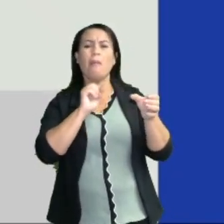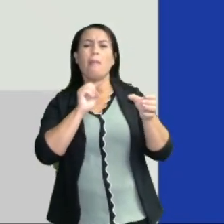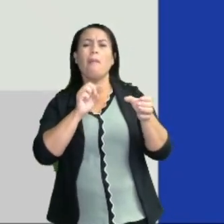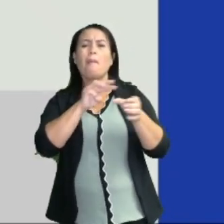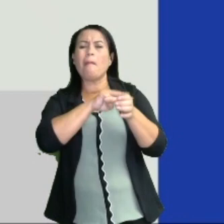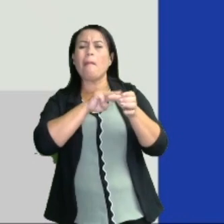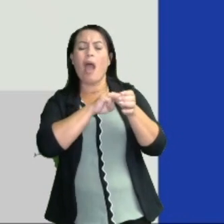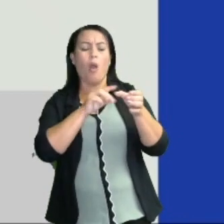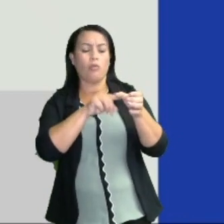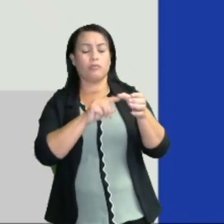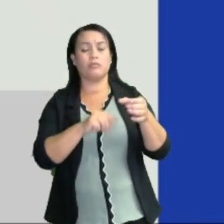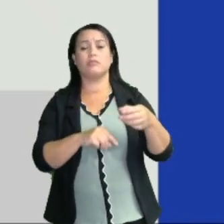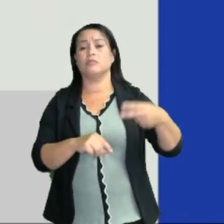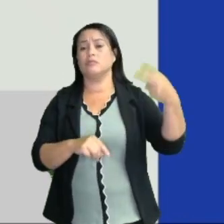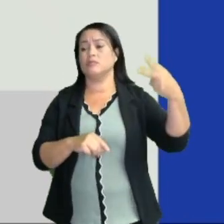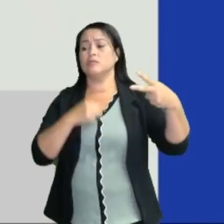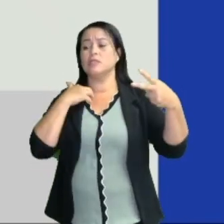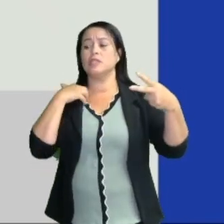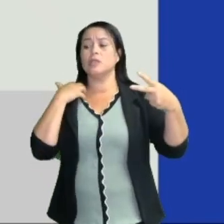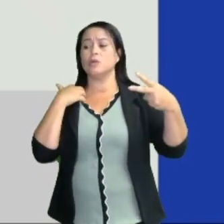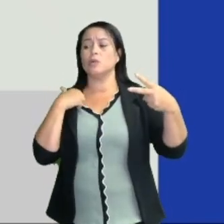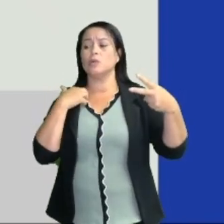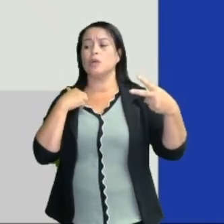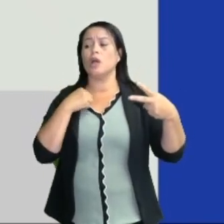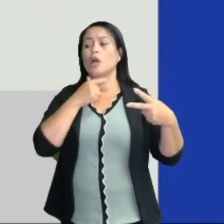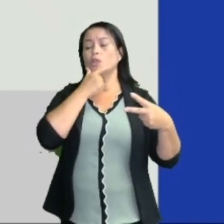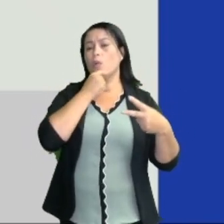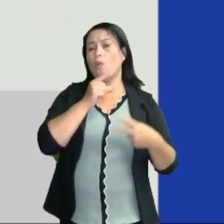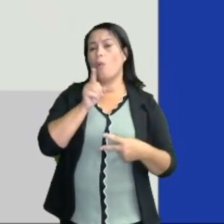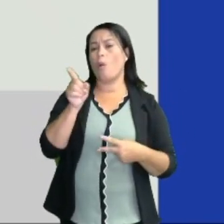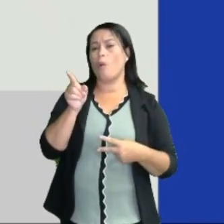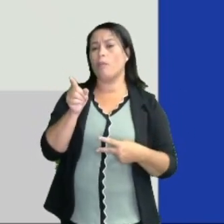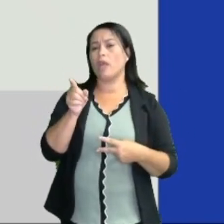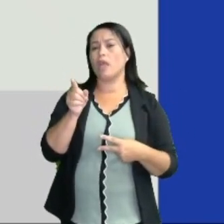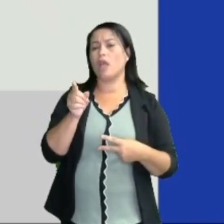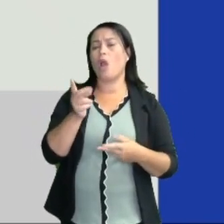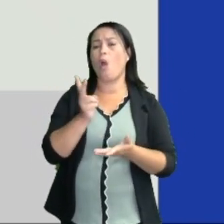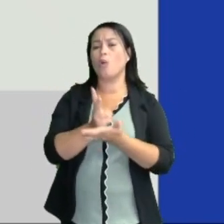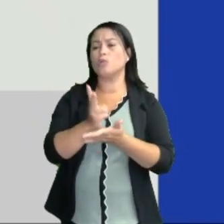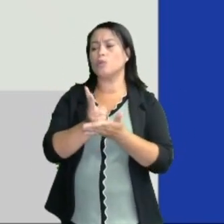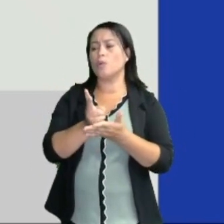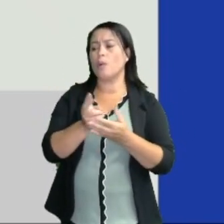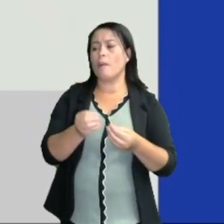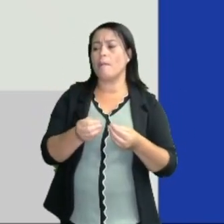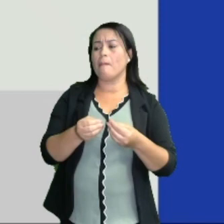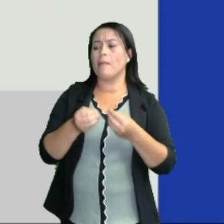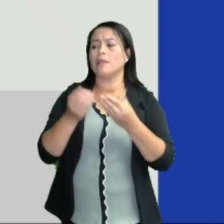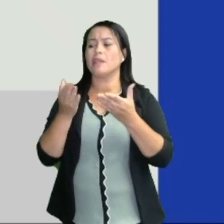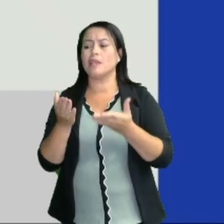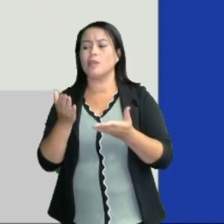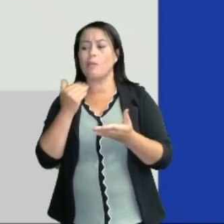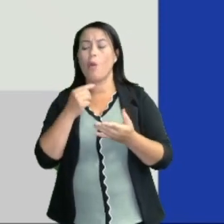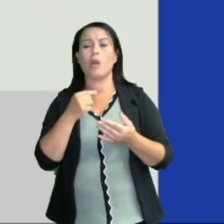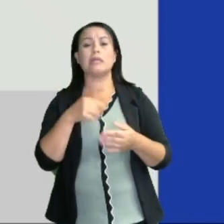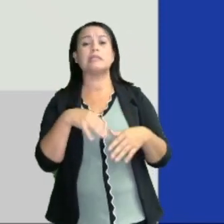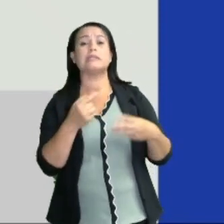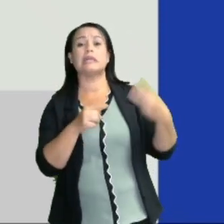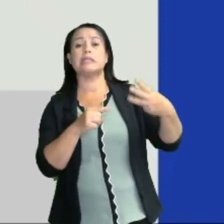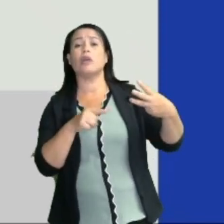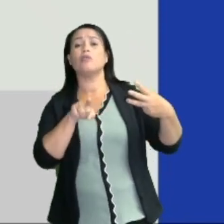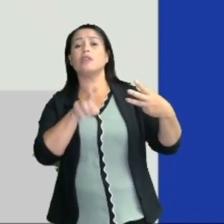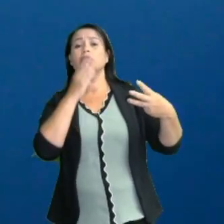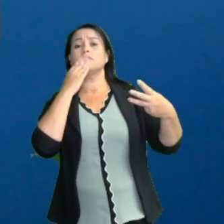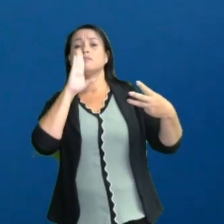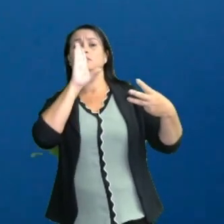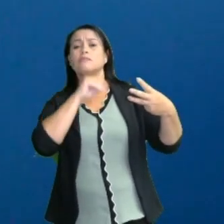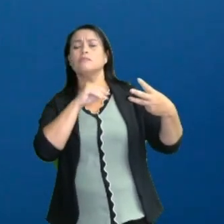seu João continua mandando bocas para a vizinha do prédio. E que tal se você fechasse a boca?